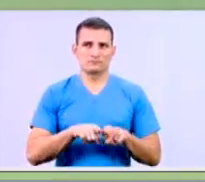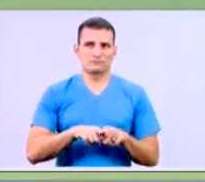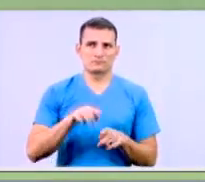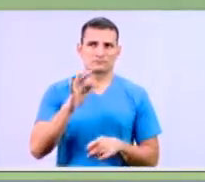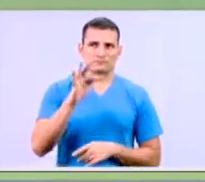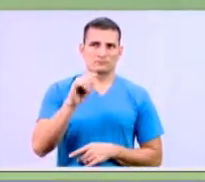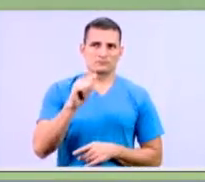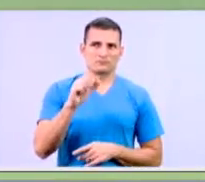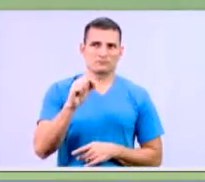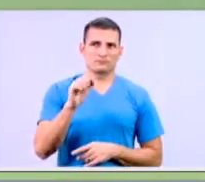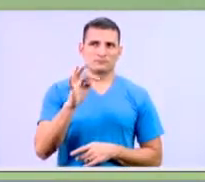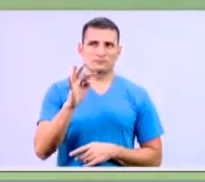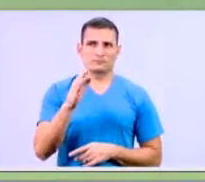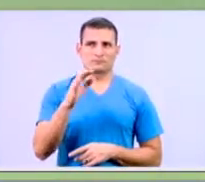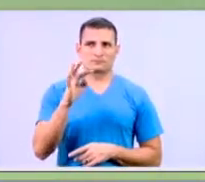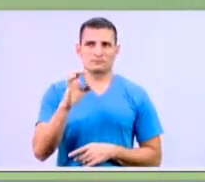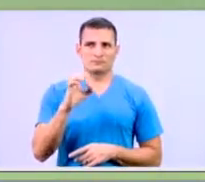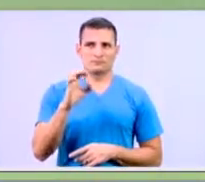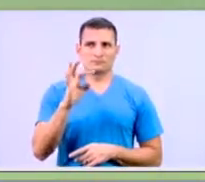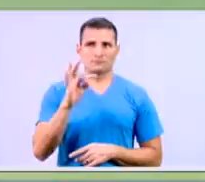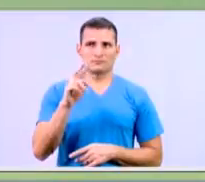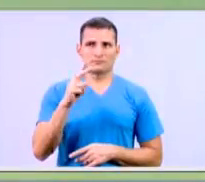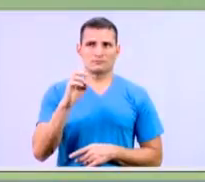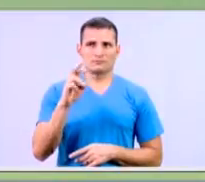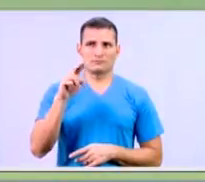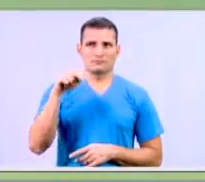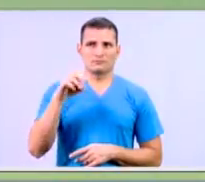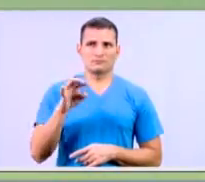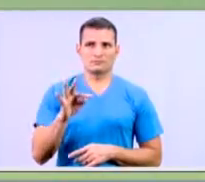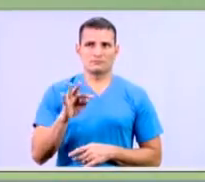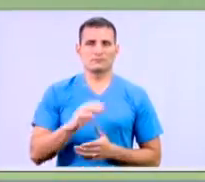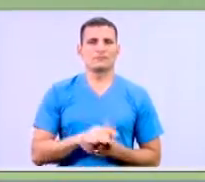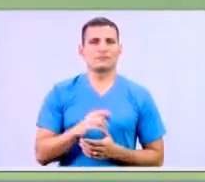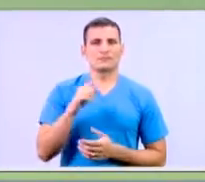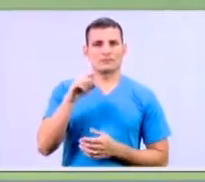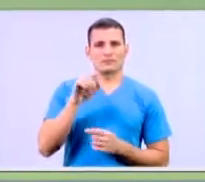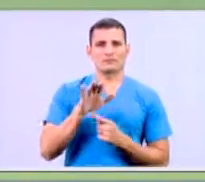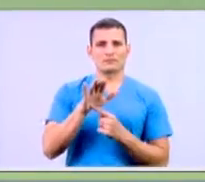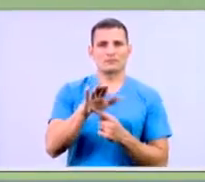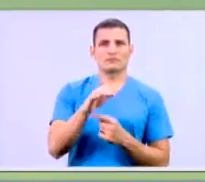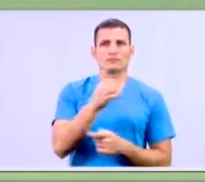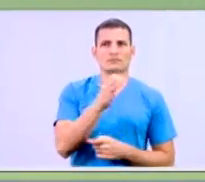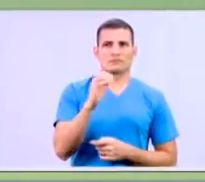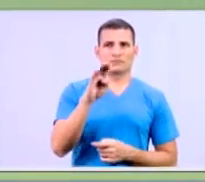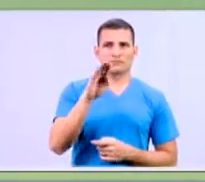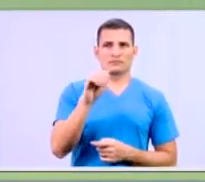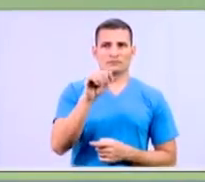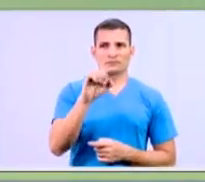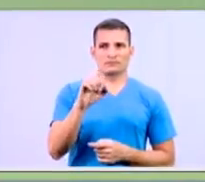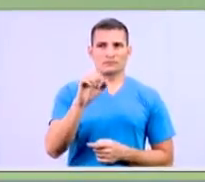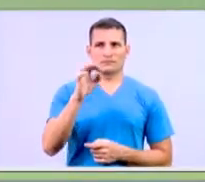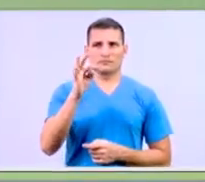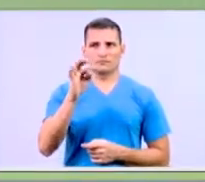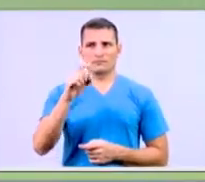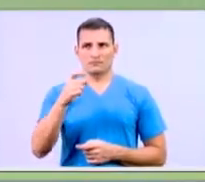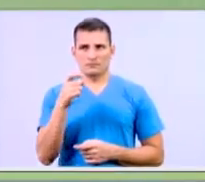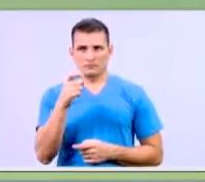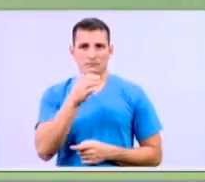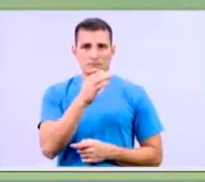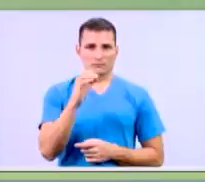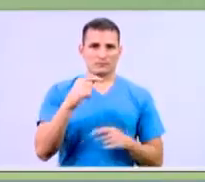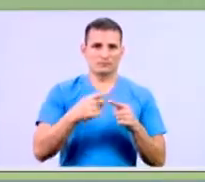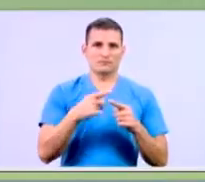Ethernet. Ele é representado por 100 base TX, ok? 100 porque trabalha em